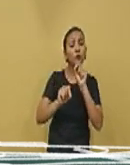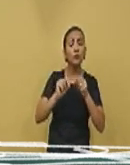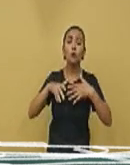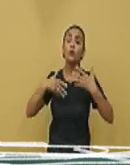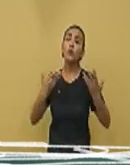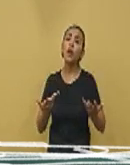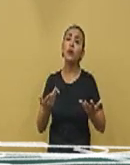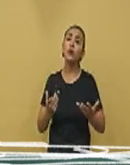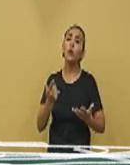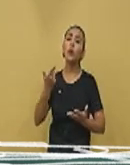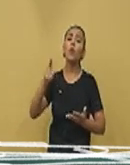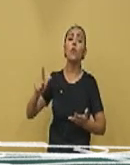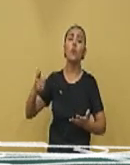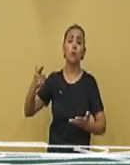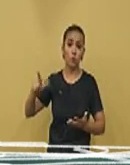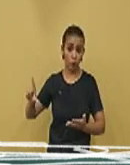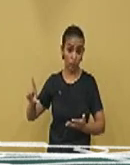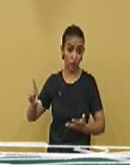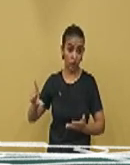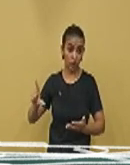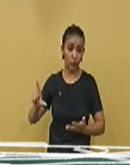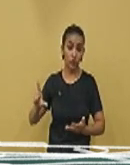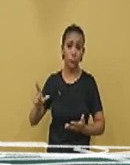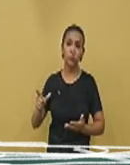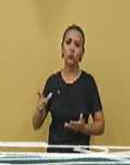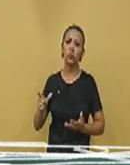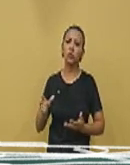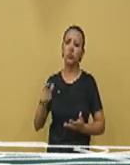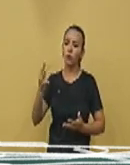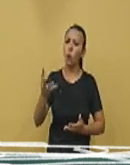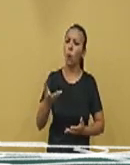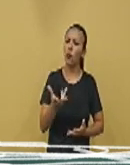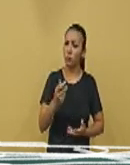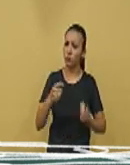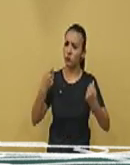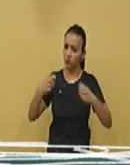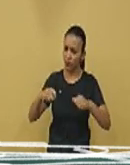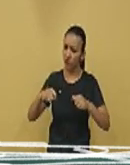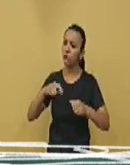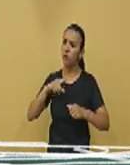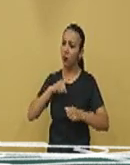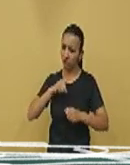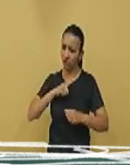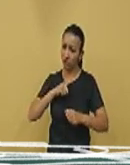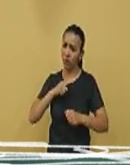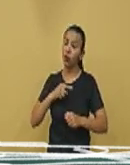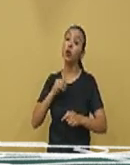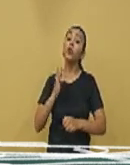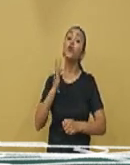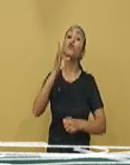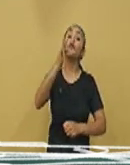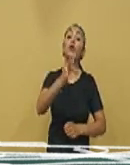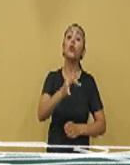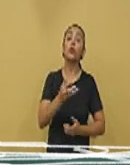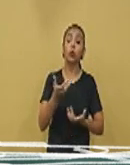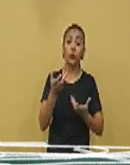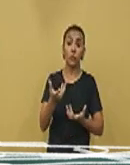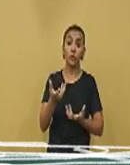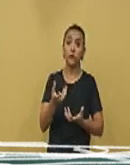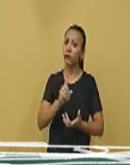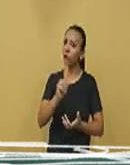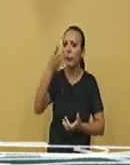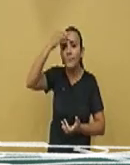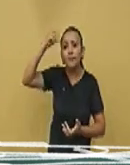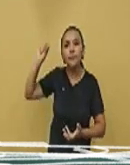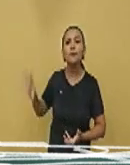são os outros atributos essenciais que, na sua próxima gestão, a senhora não vai dispensar